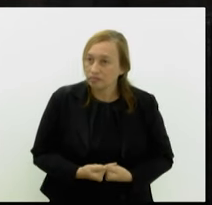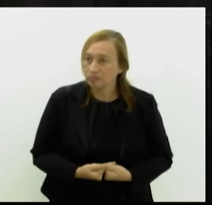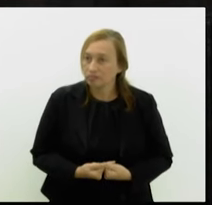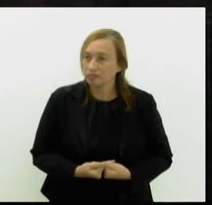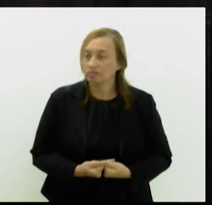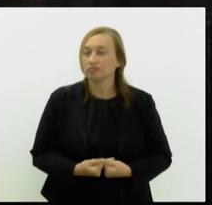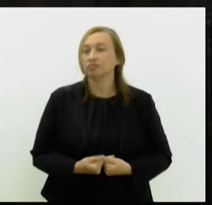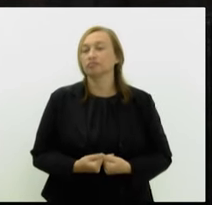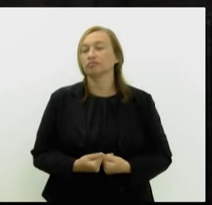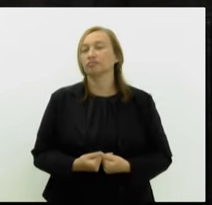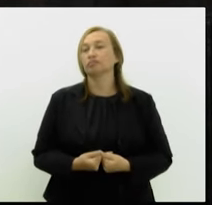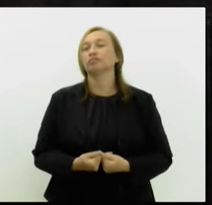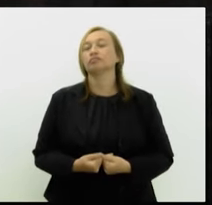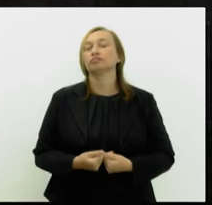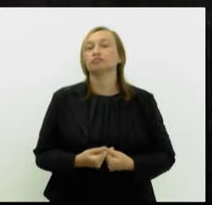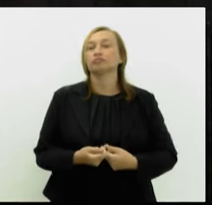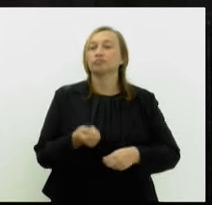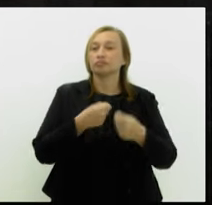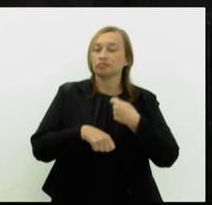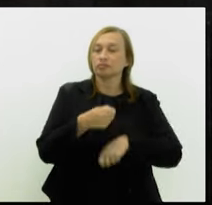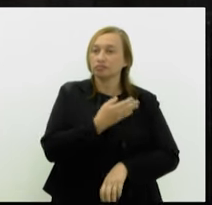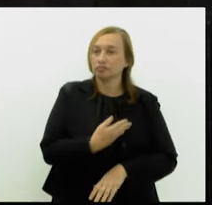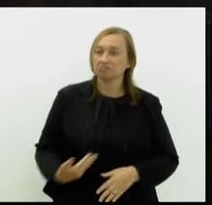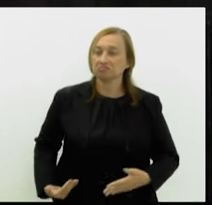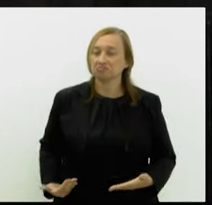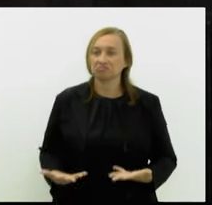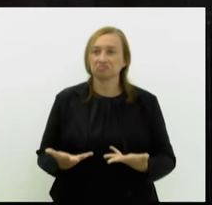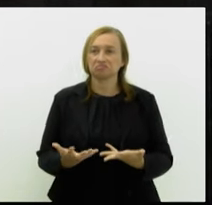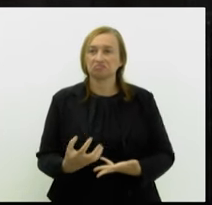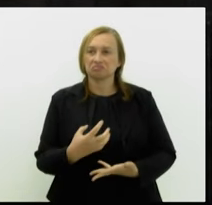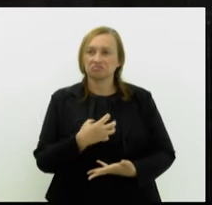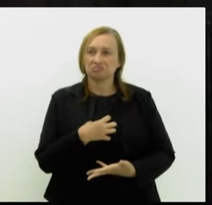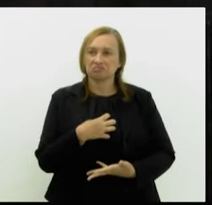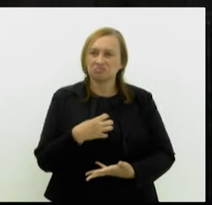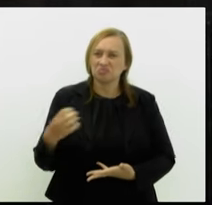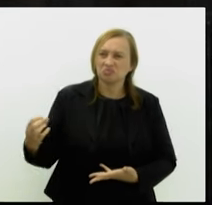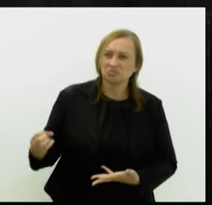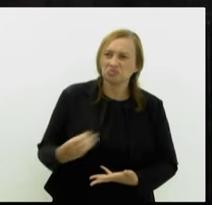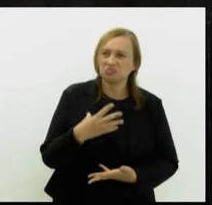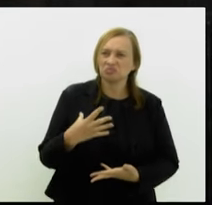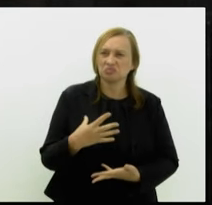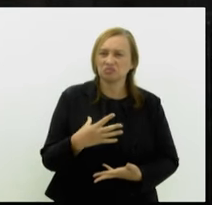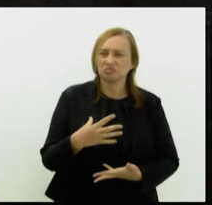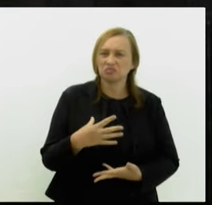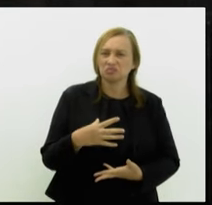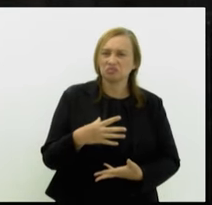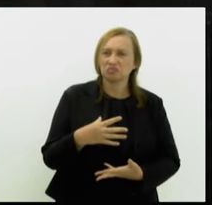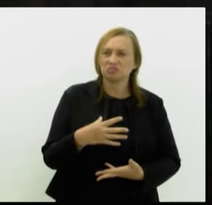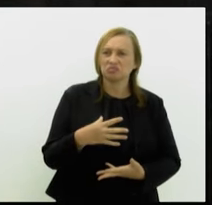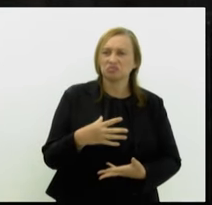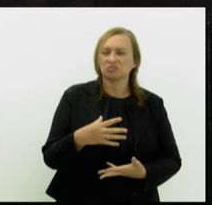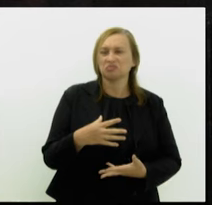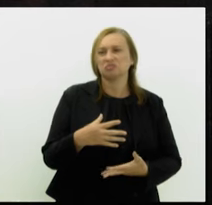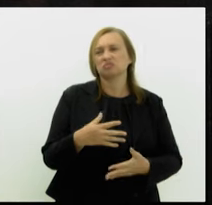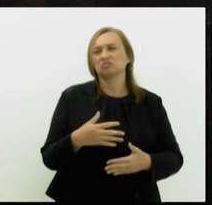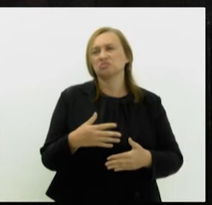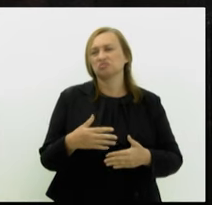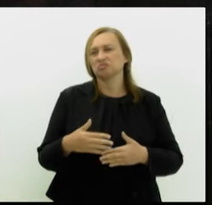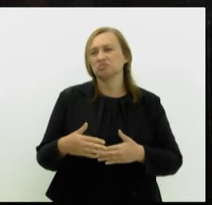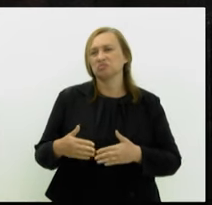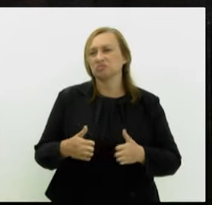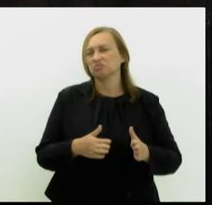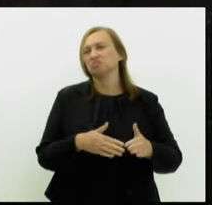princípios que regem a administração pública, não tem sentido a gente realizar um novo processo seletivo se tem aí tantos